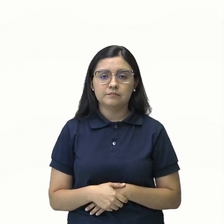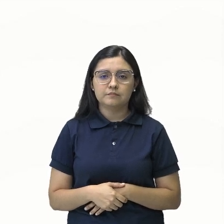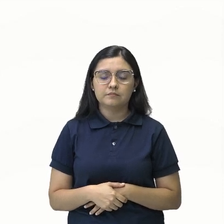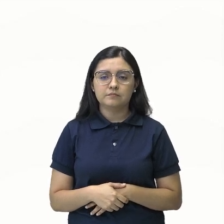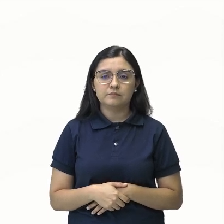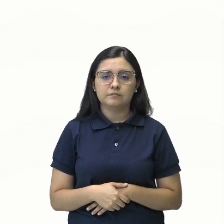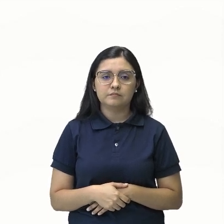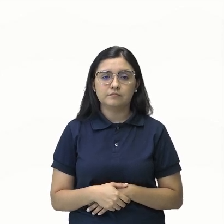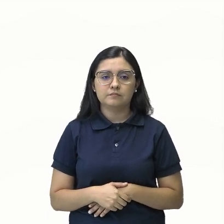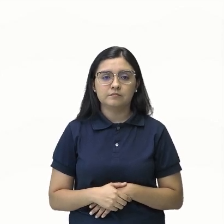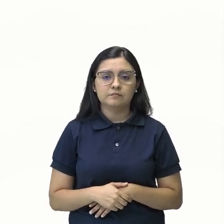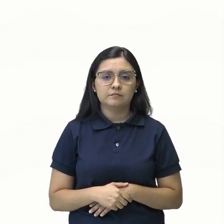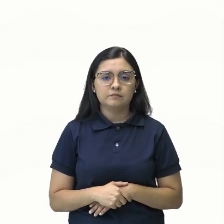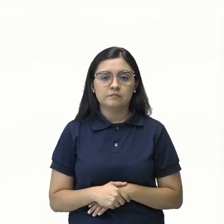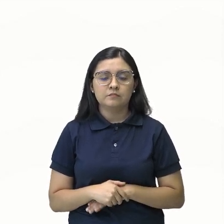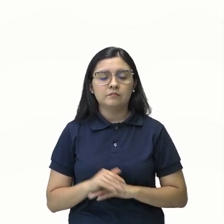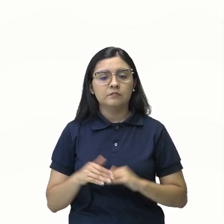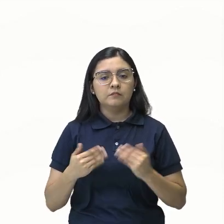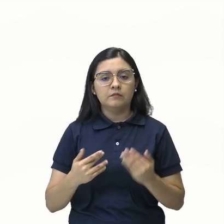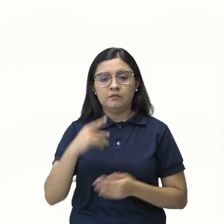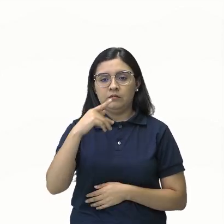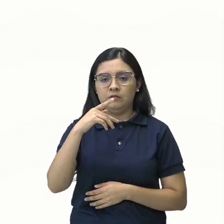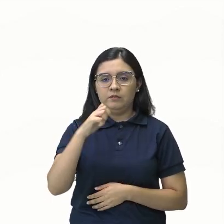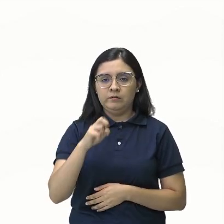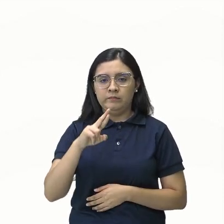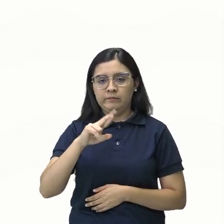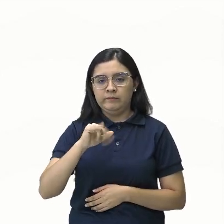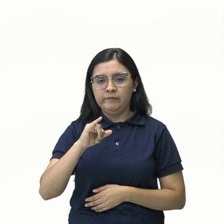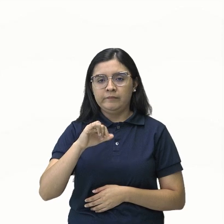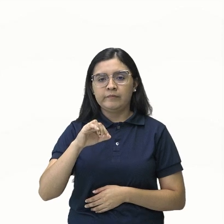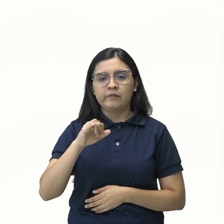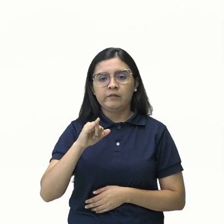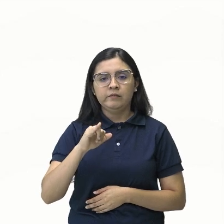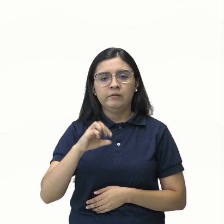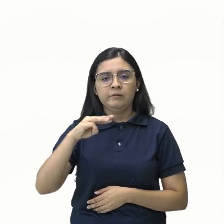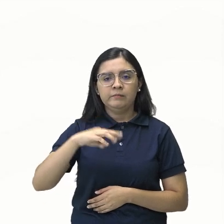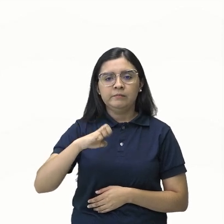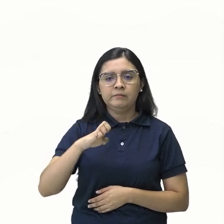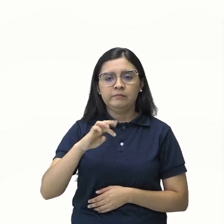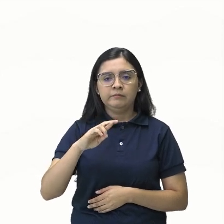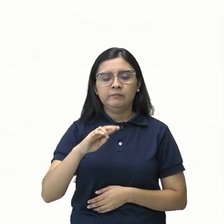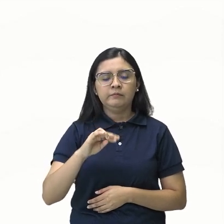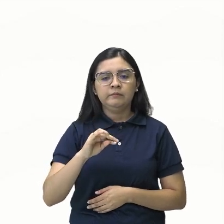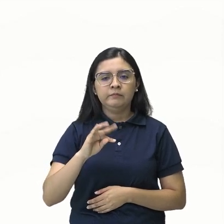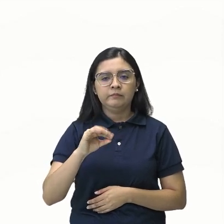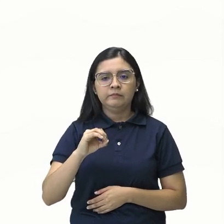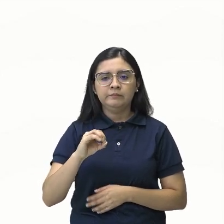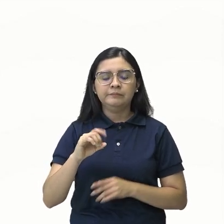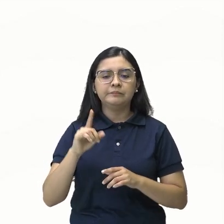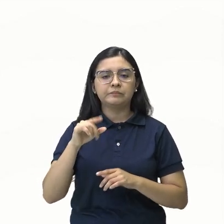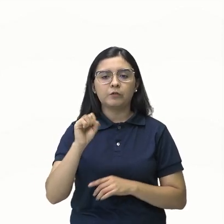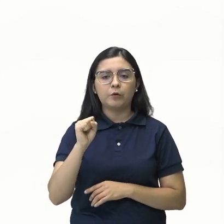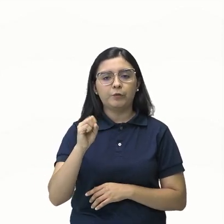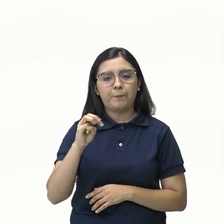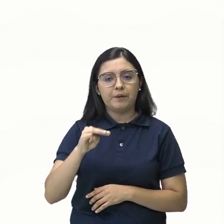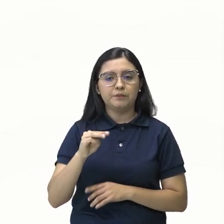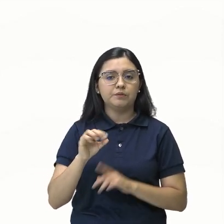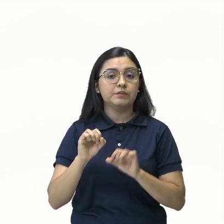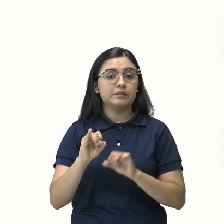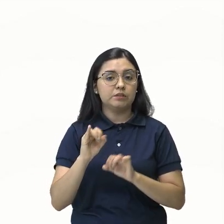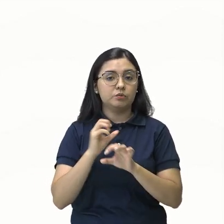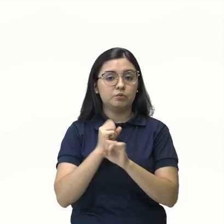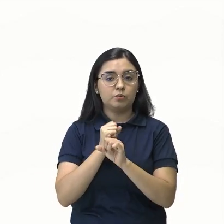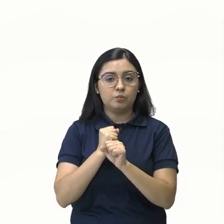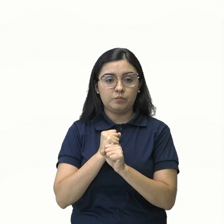Então, se eu estou dizendo que o meu perímetro é 8 metros, estou dizendo que se eu somar aqui,